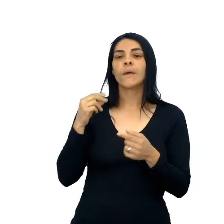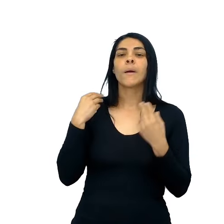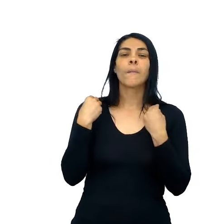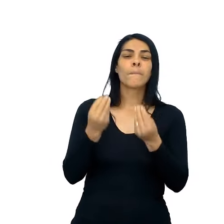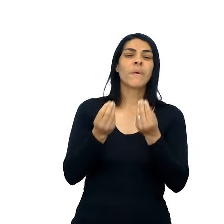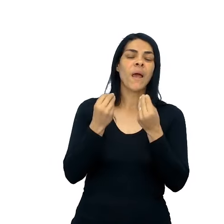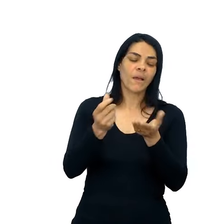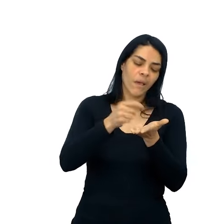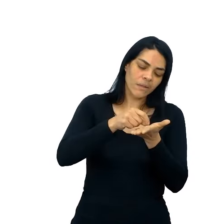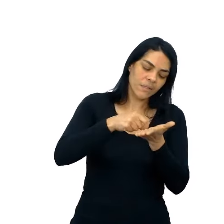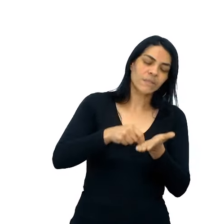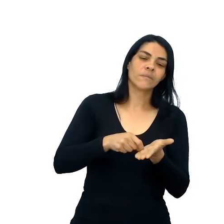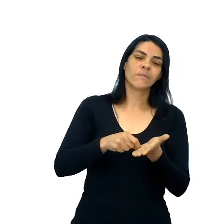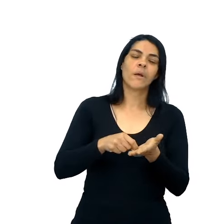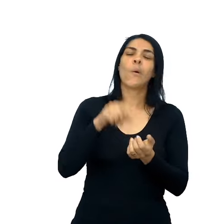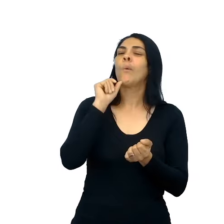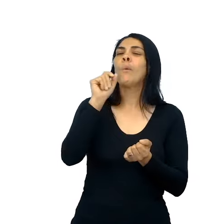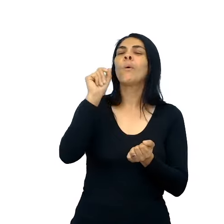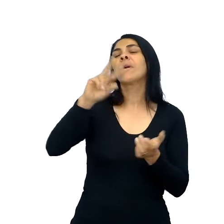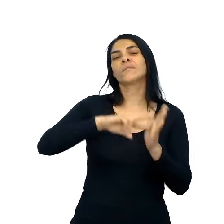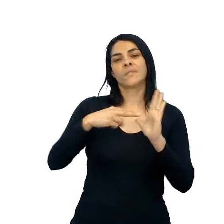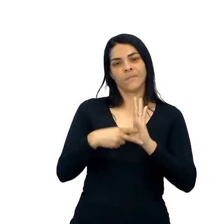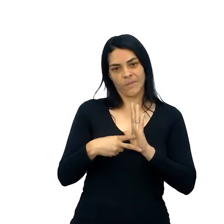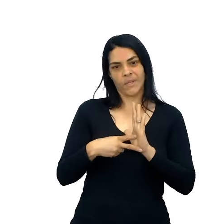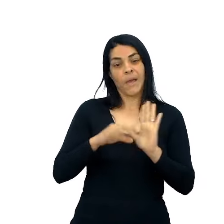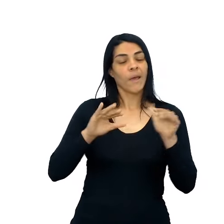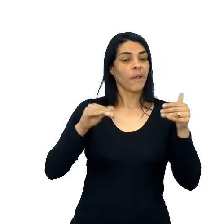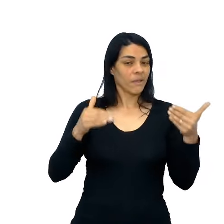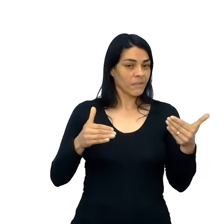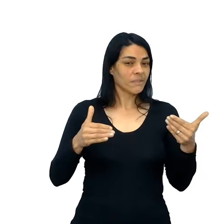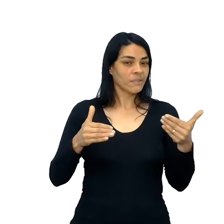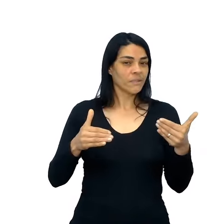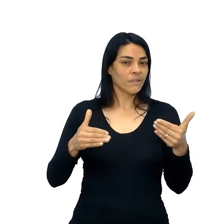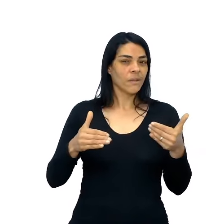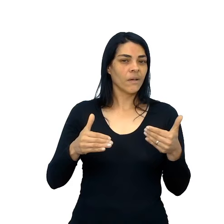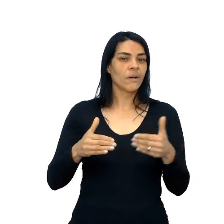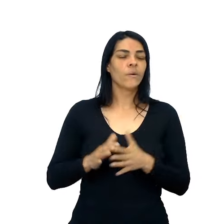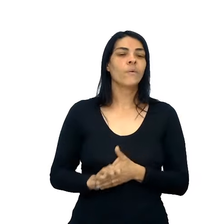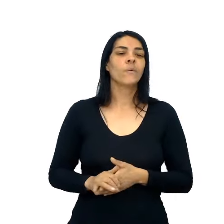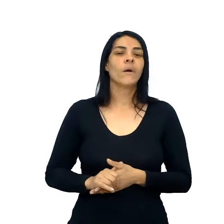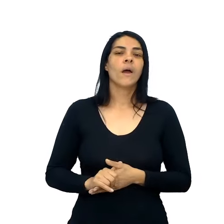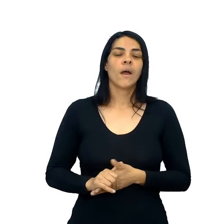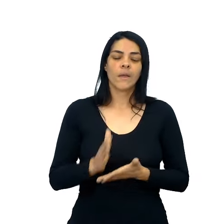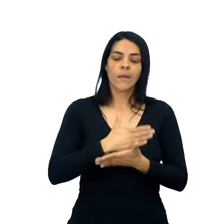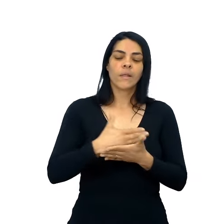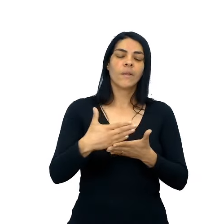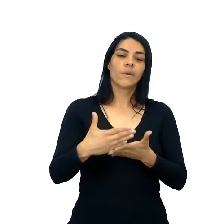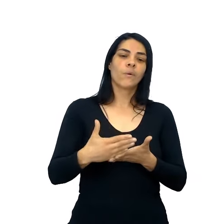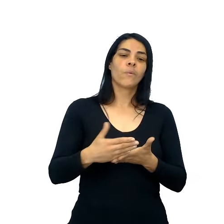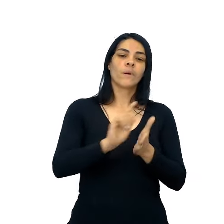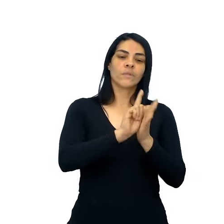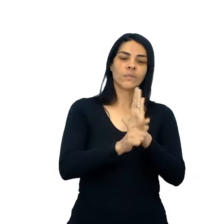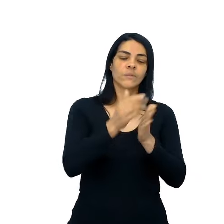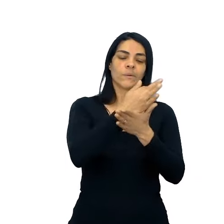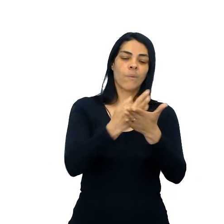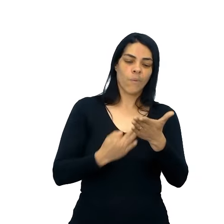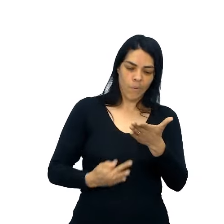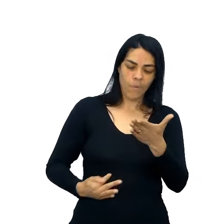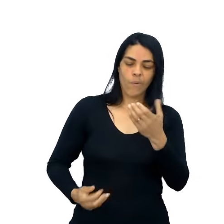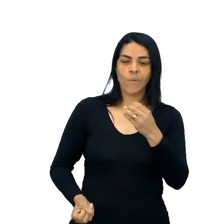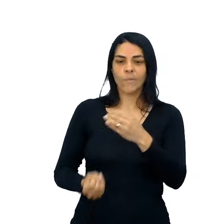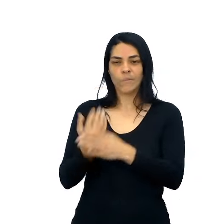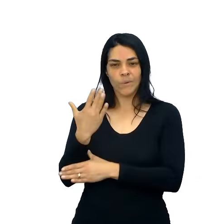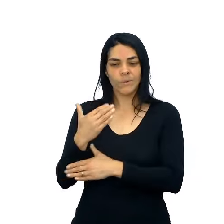está escrevendo e o que ele quer dizer, ele começa então ao processo de organização textual. Então, ele faz um